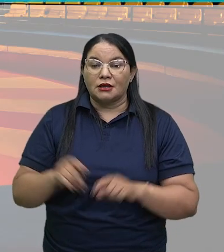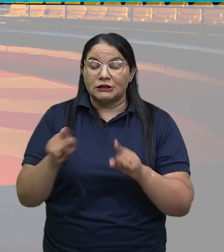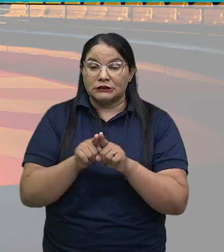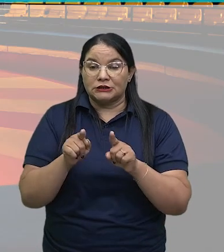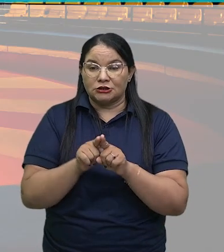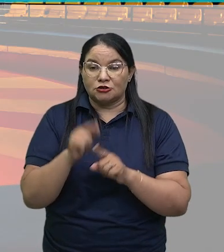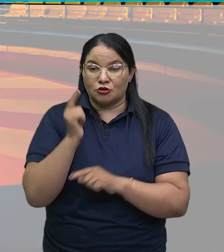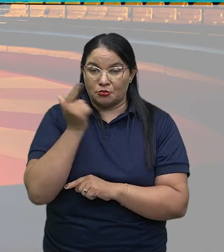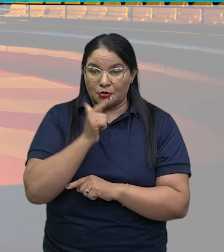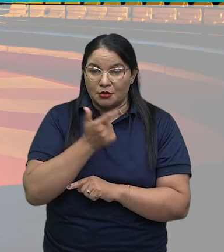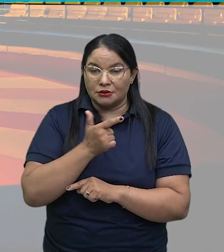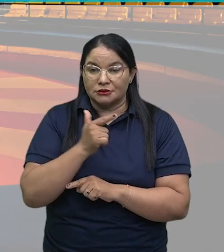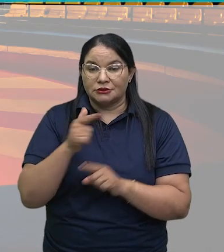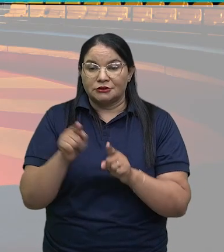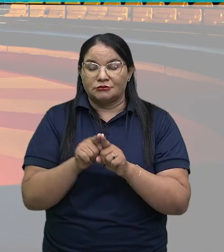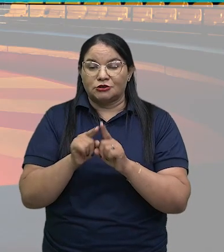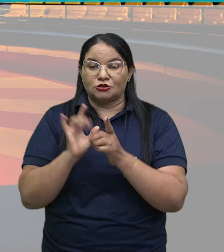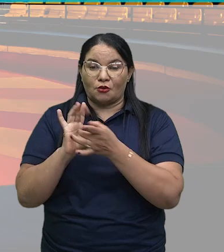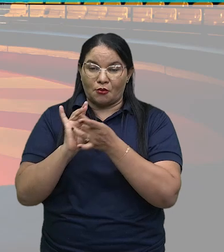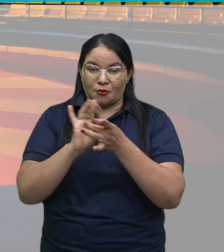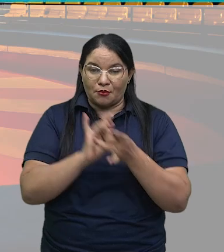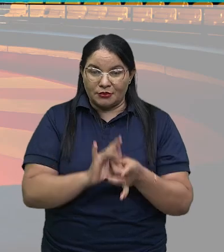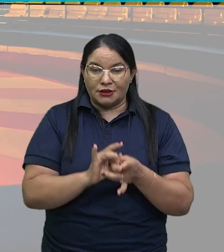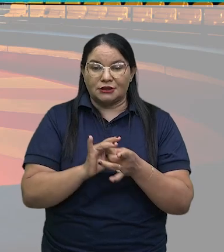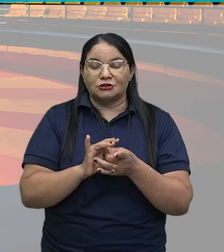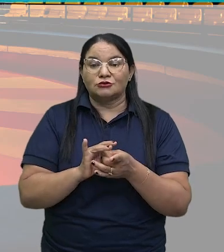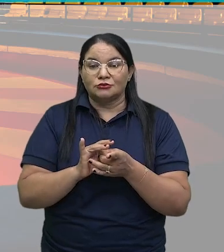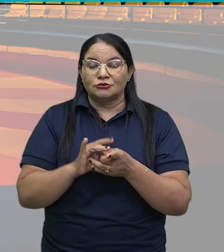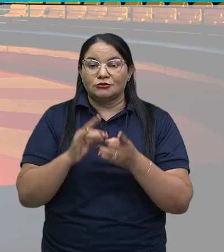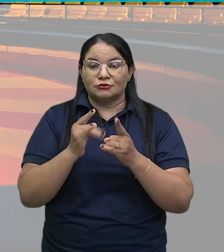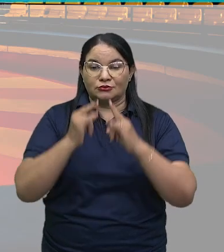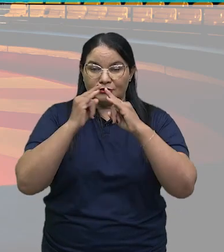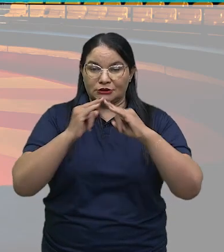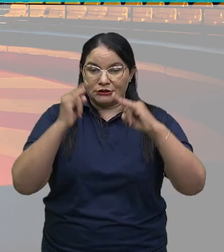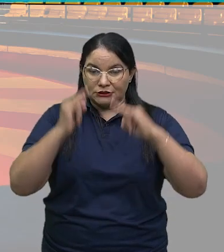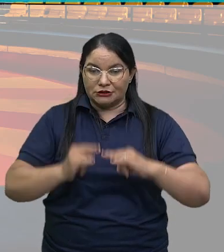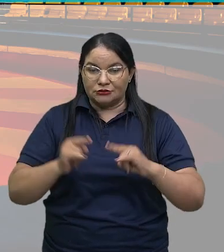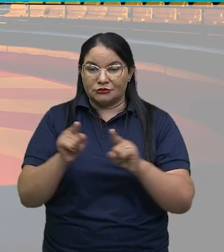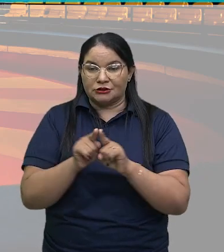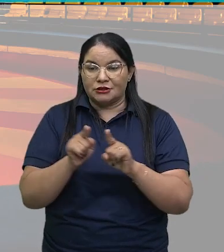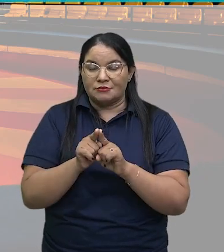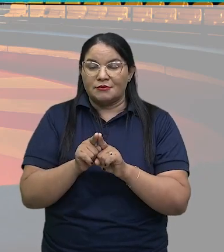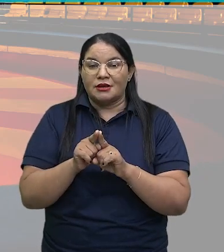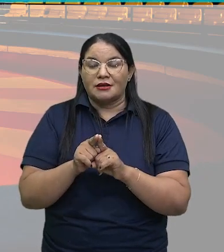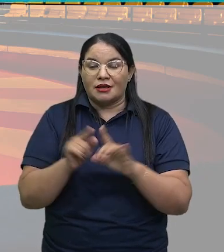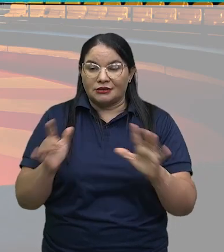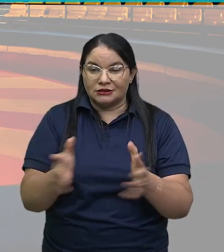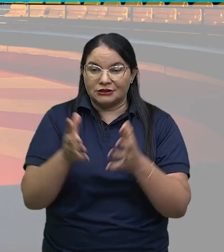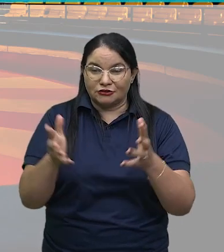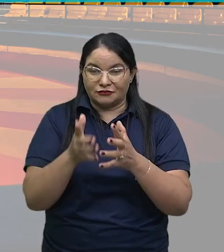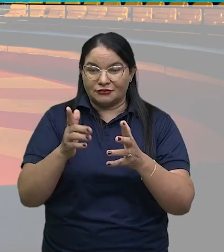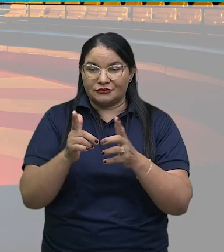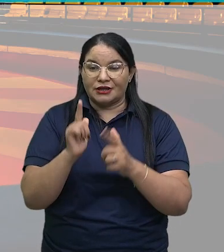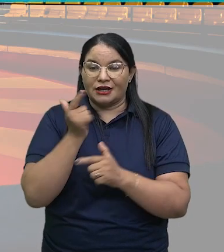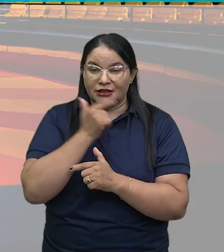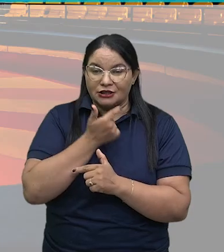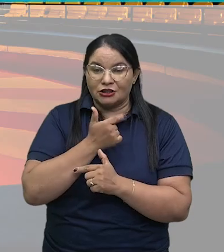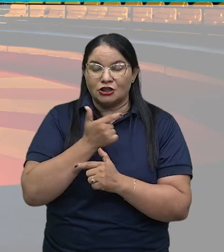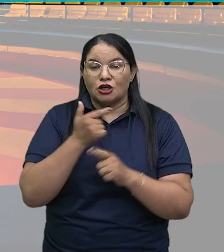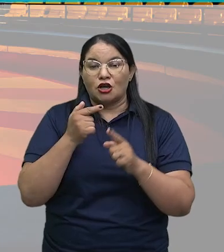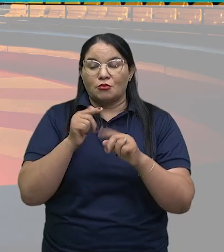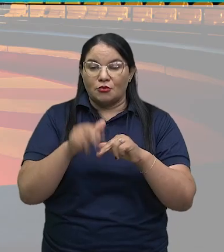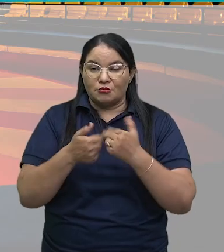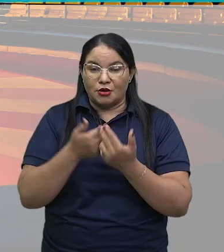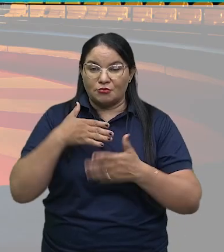comédia física, no contexto circense, é a arte de fazer rir por meio do corpo, do gesto e do movimento